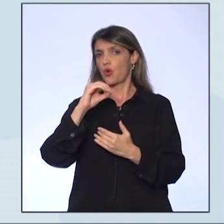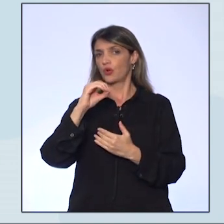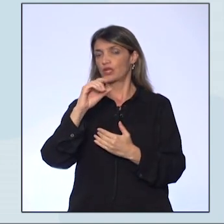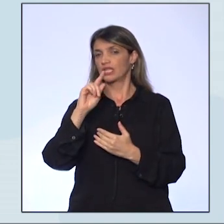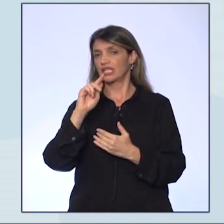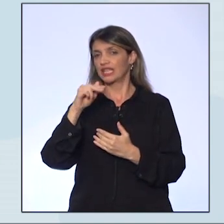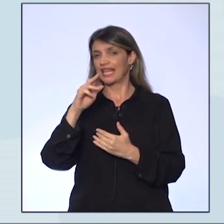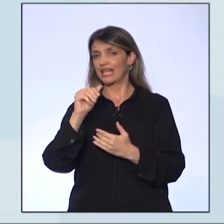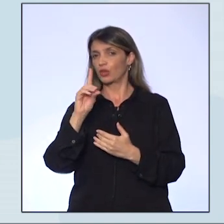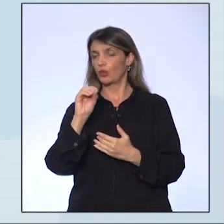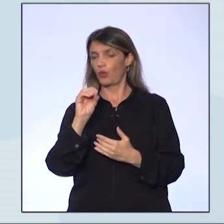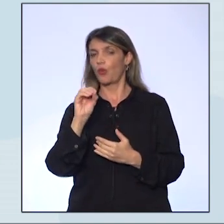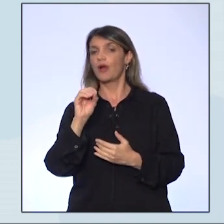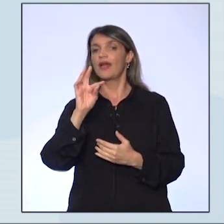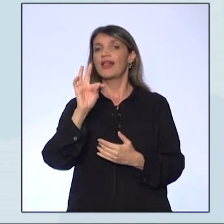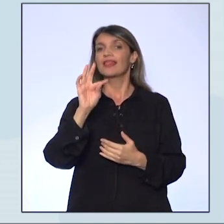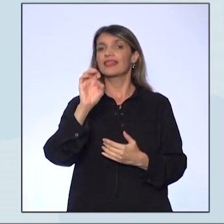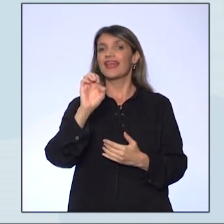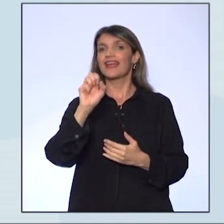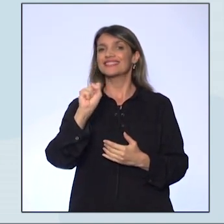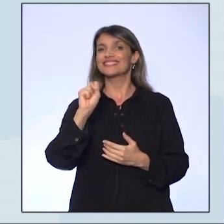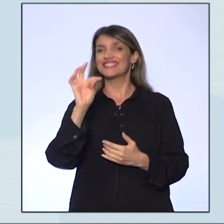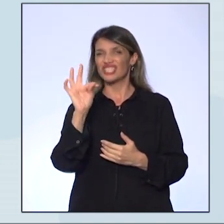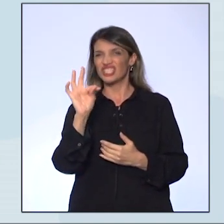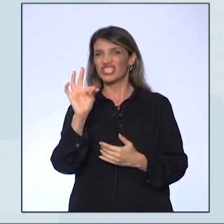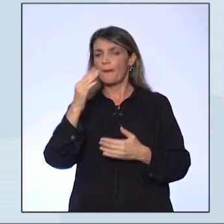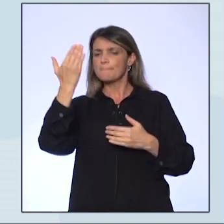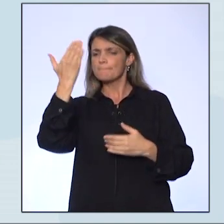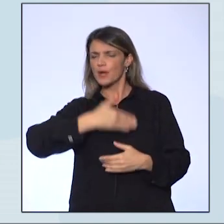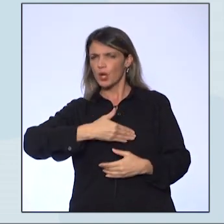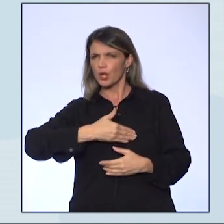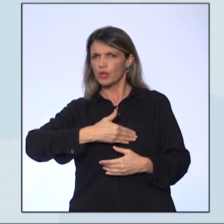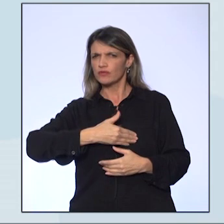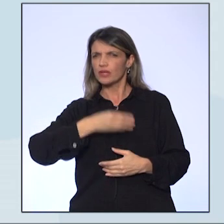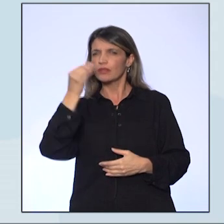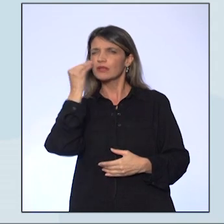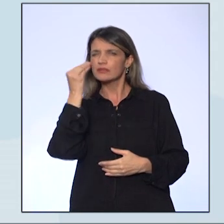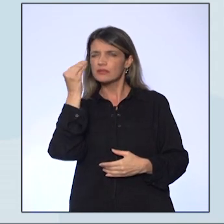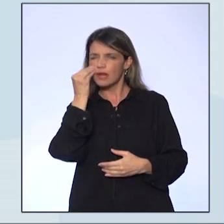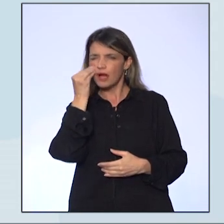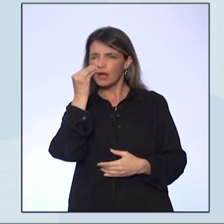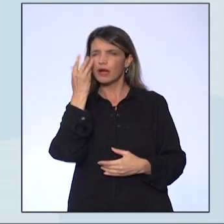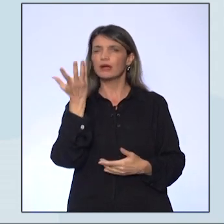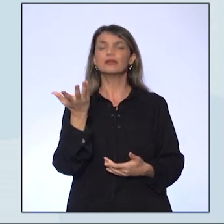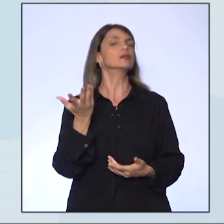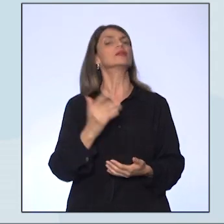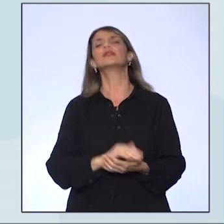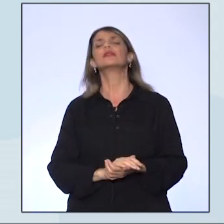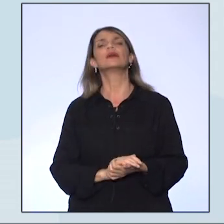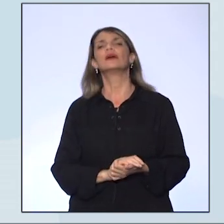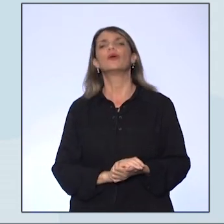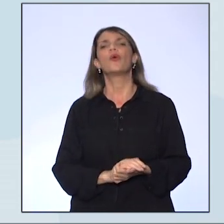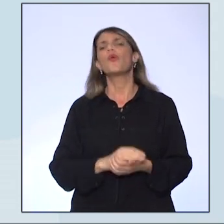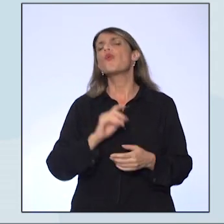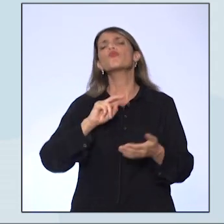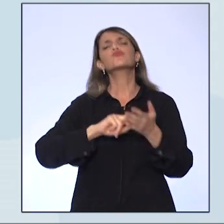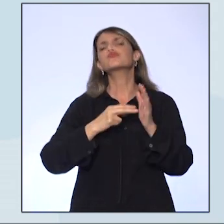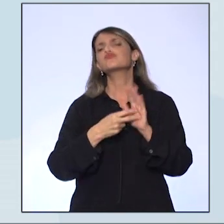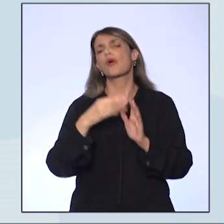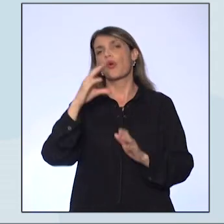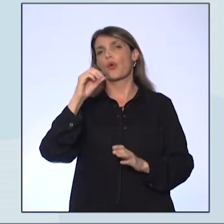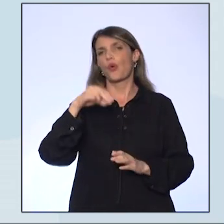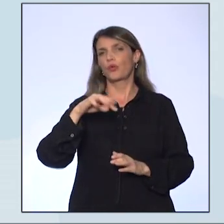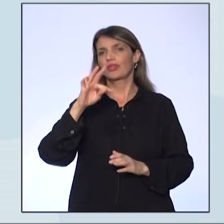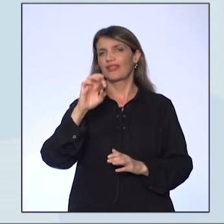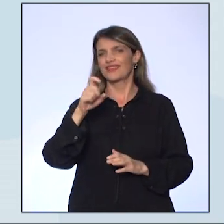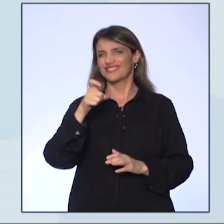Teste. Olha, lembra aquela coisa, prova, testar, né? Então, o que será esse contest? Eu vou deixar